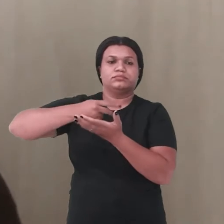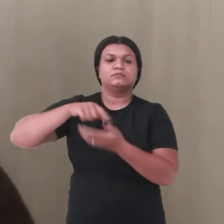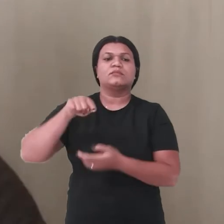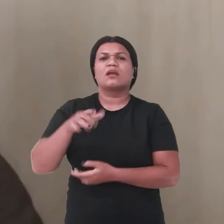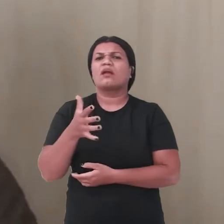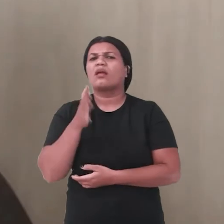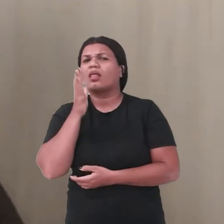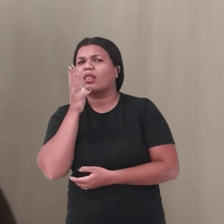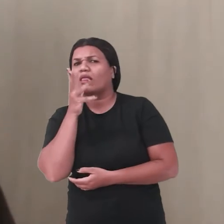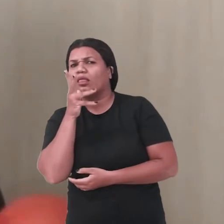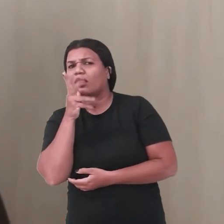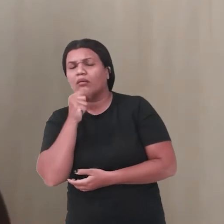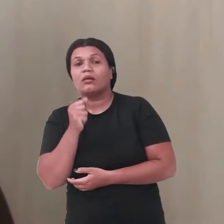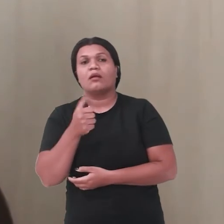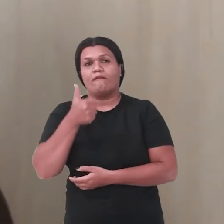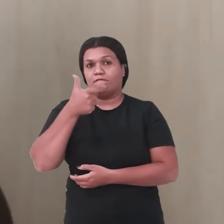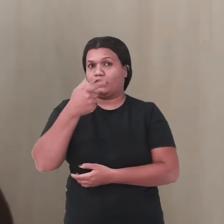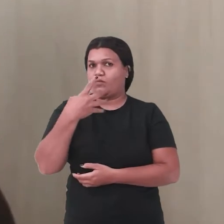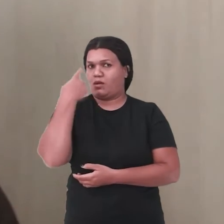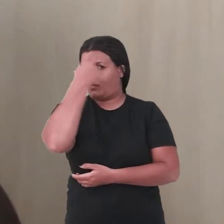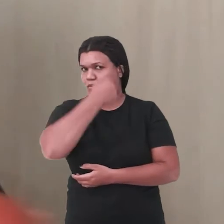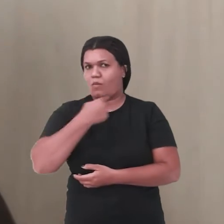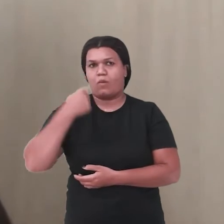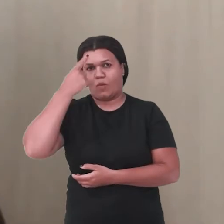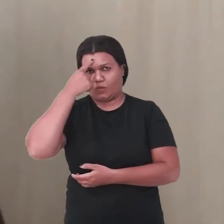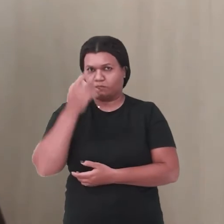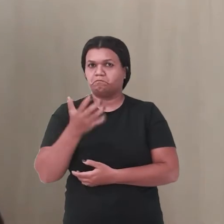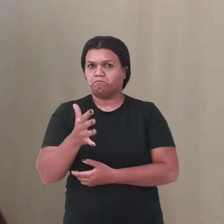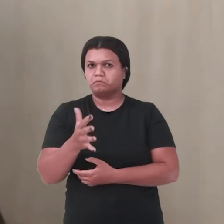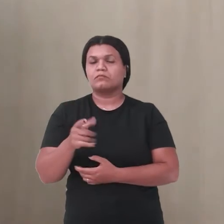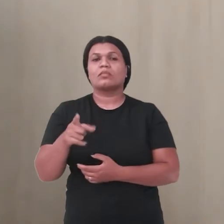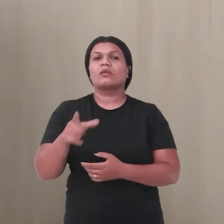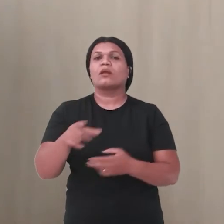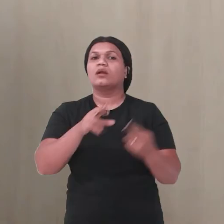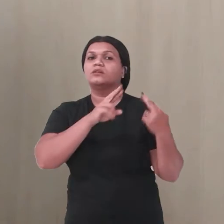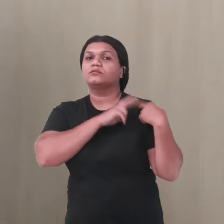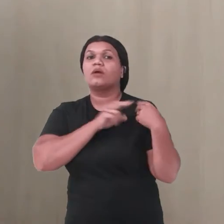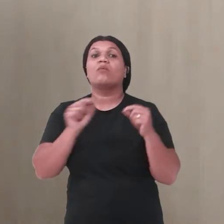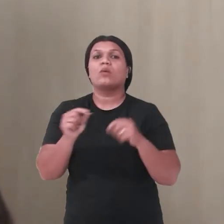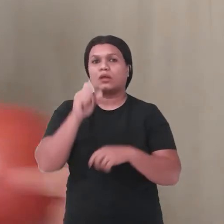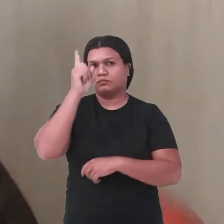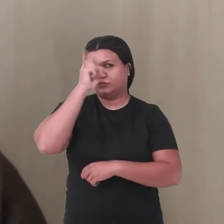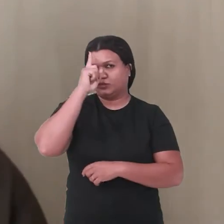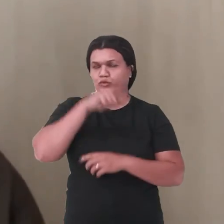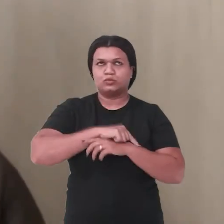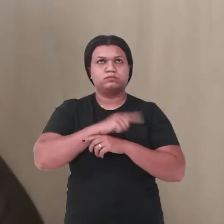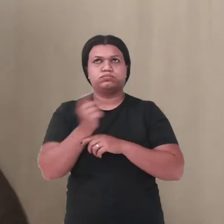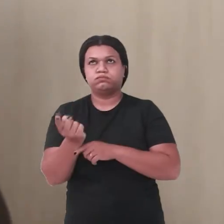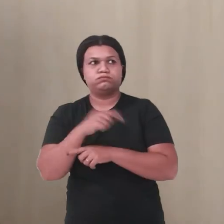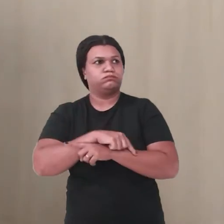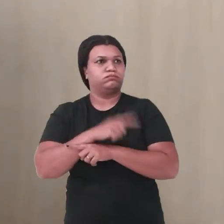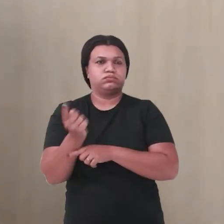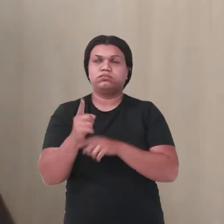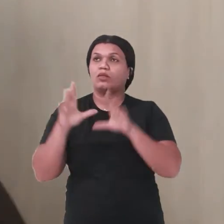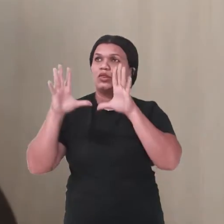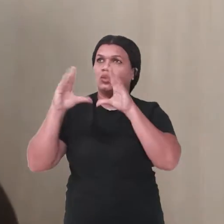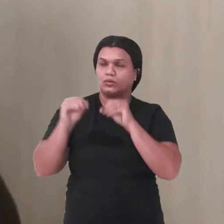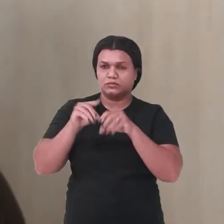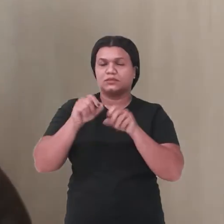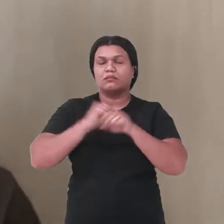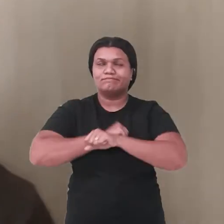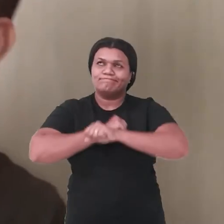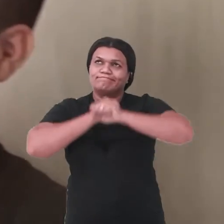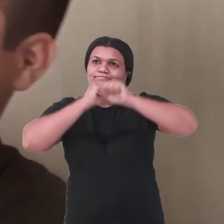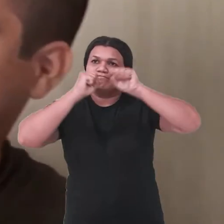movimento dura aproximadamente 24 horas e é responsável pela sucessão dos dias e das noites. Então se